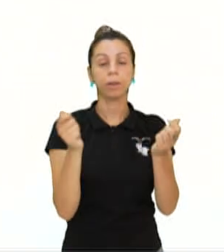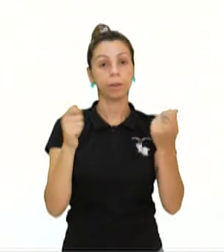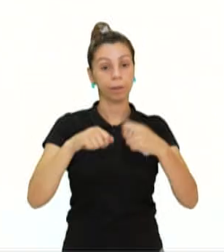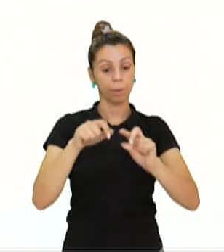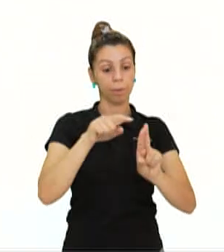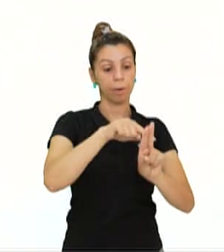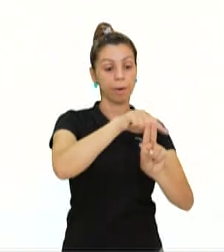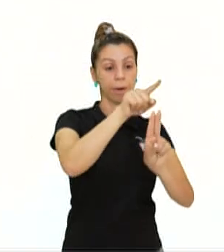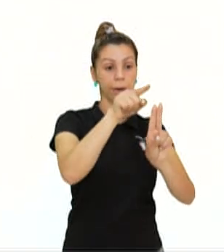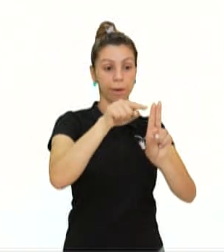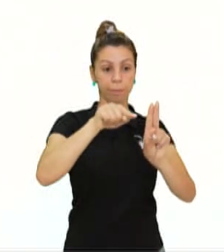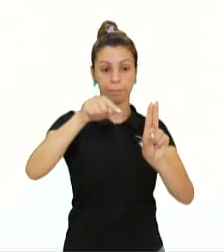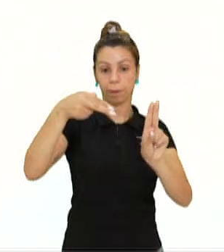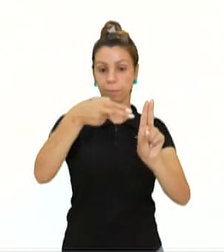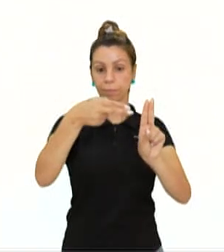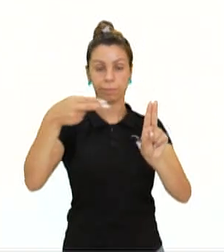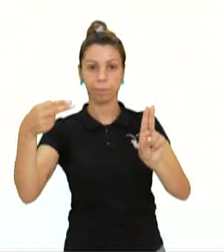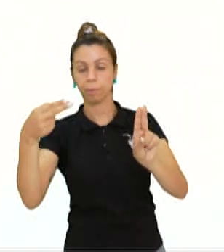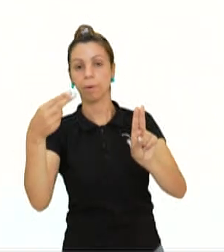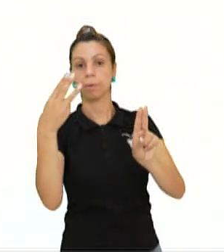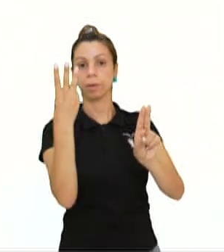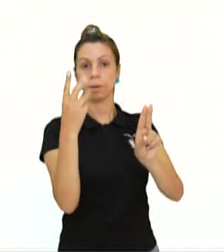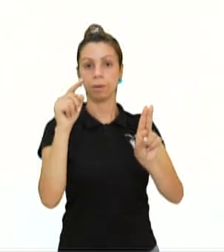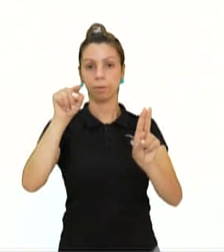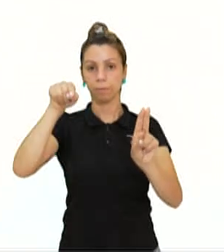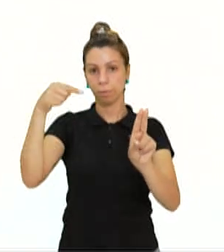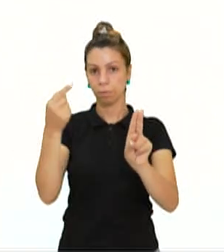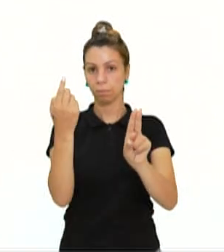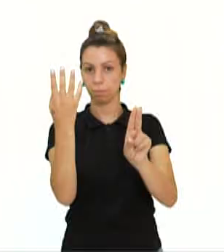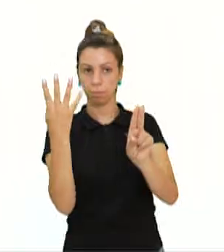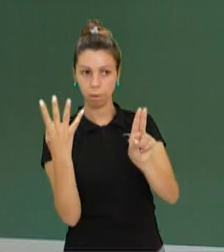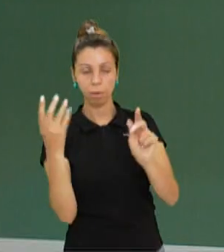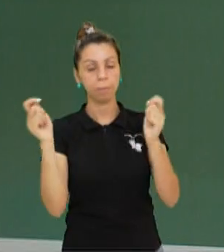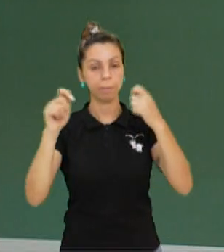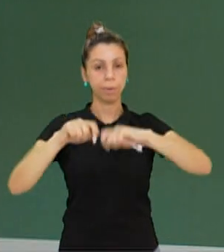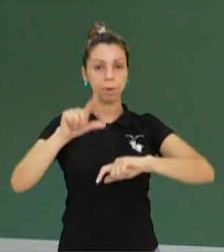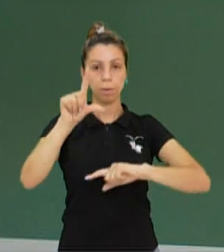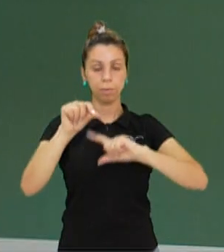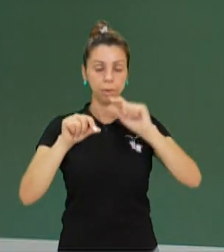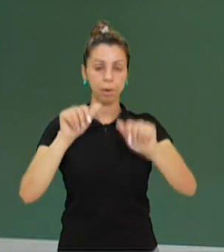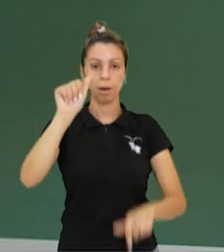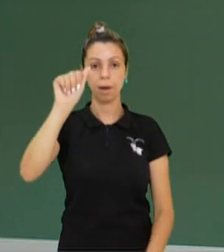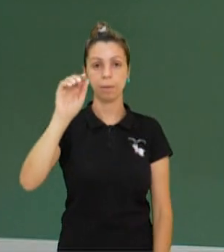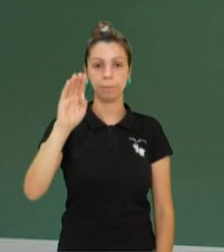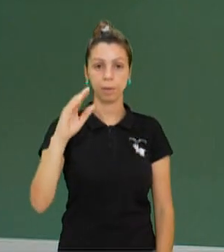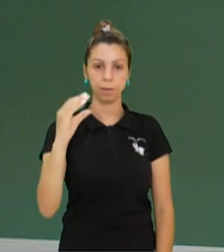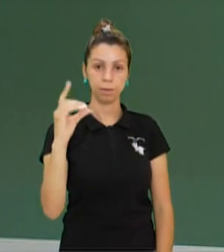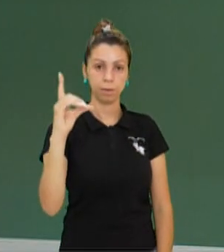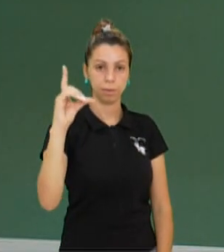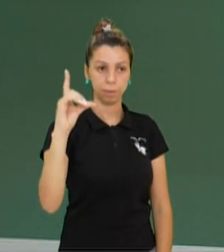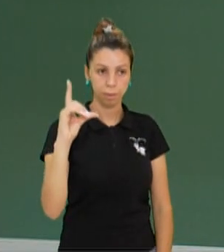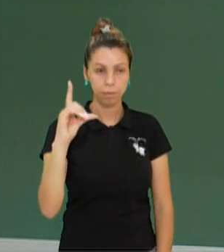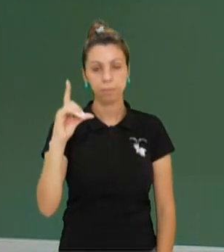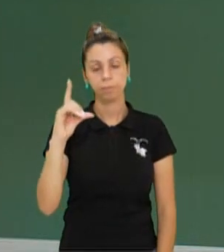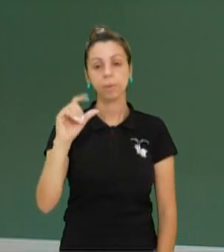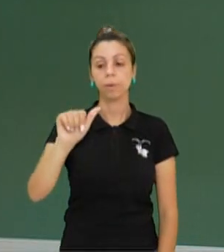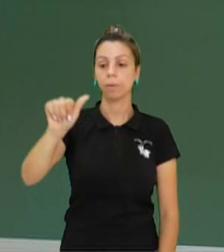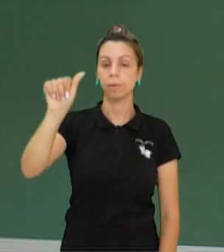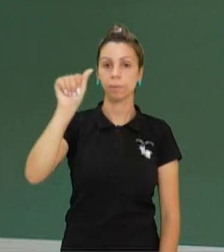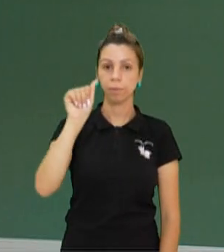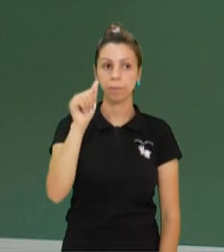a 3,14. Então, para que você possa escolher ali entre as alternativas A, B, C e D, né? A tem